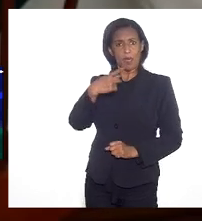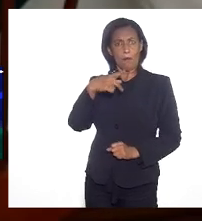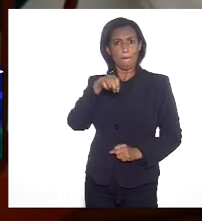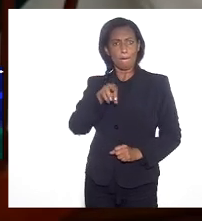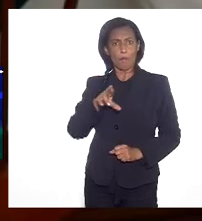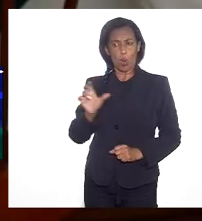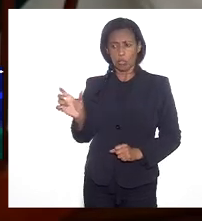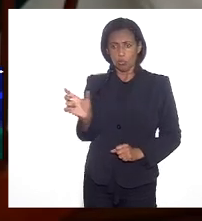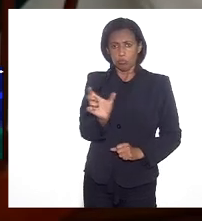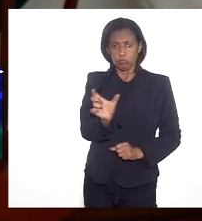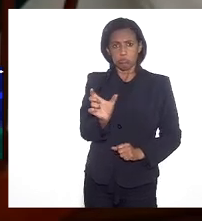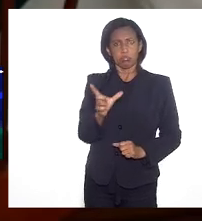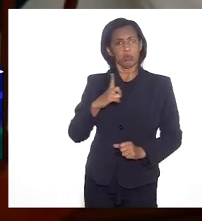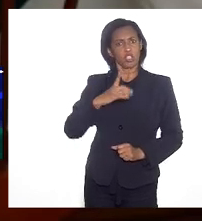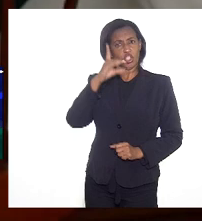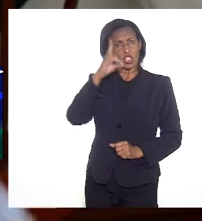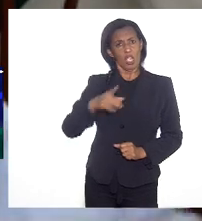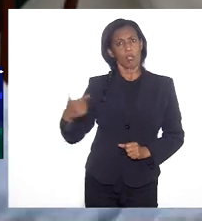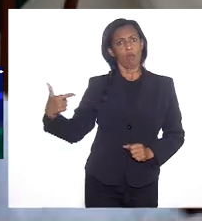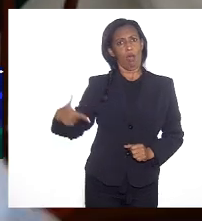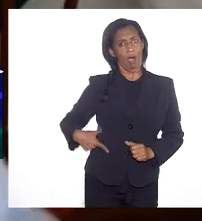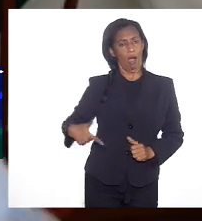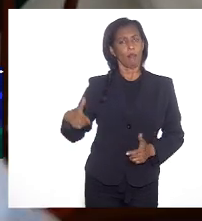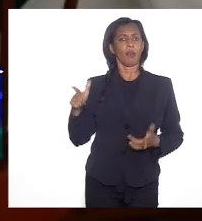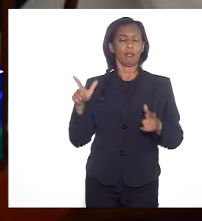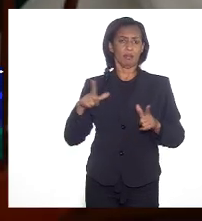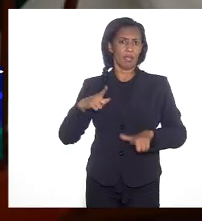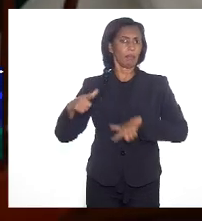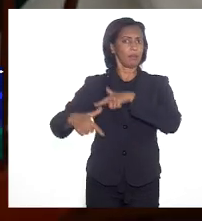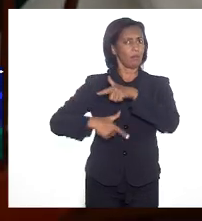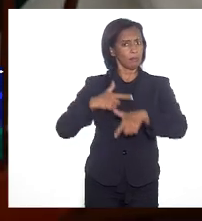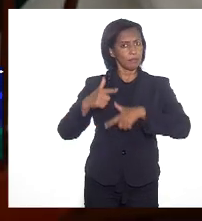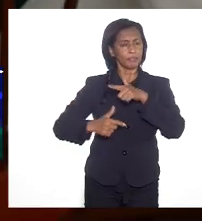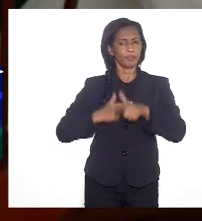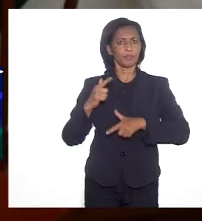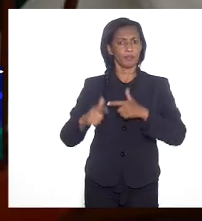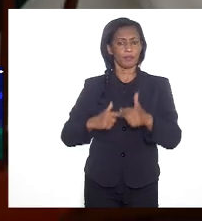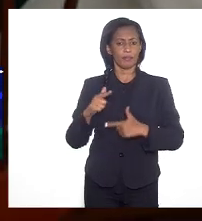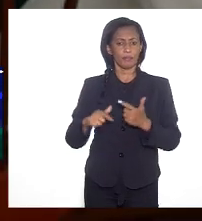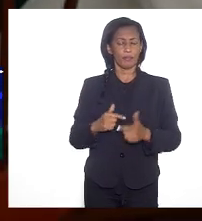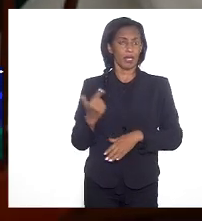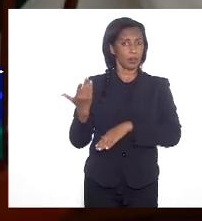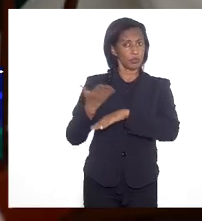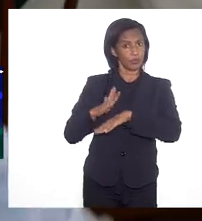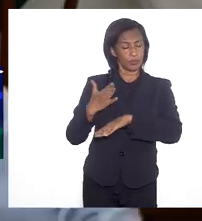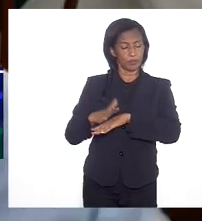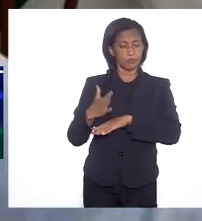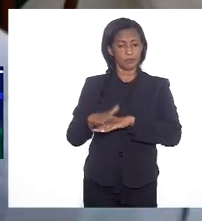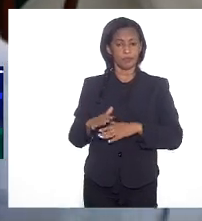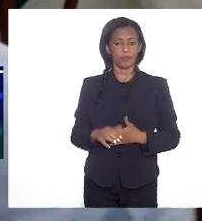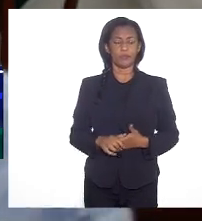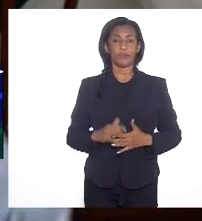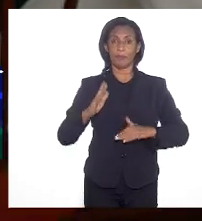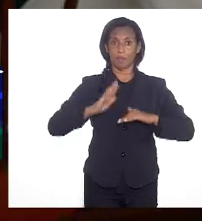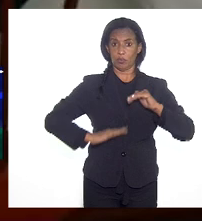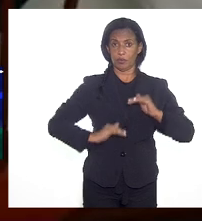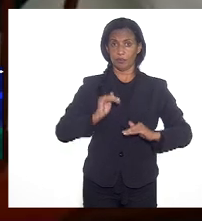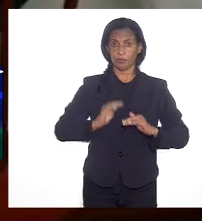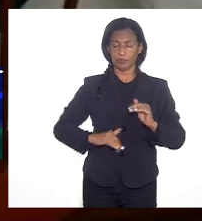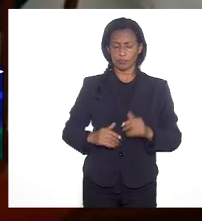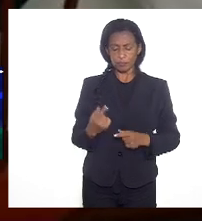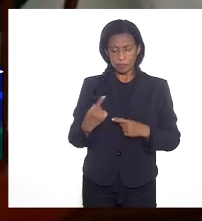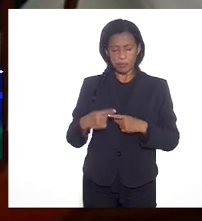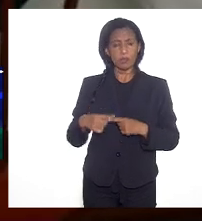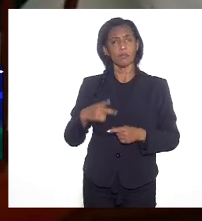na questão do seu trabalho, ficando vedado o fora exercício da profissão. E por que eu